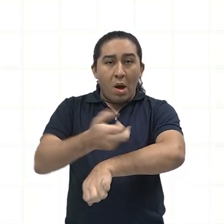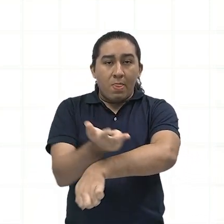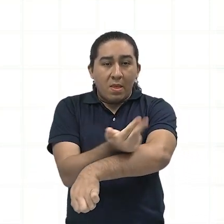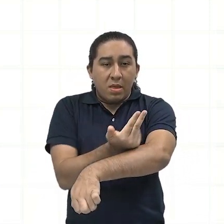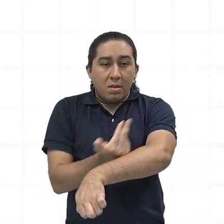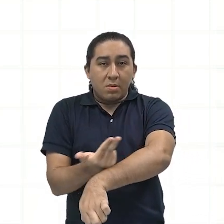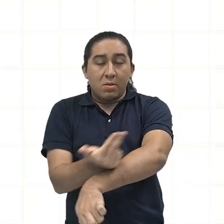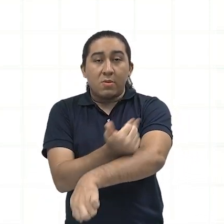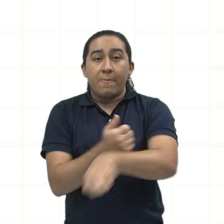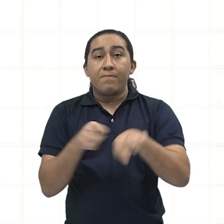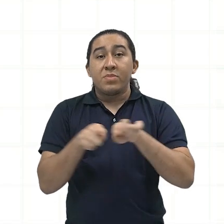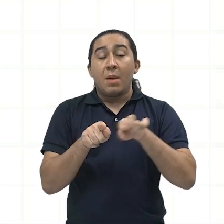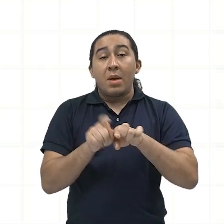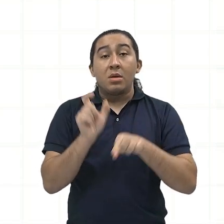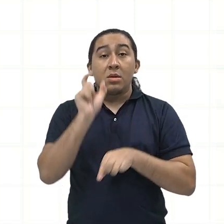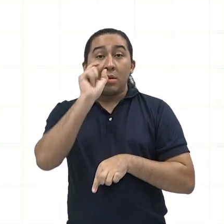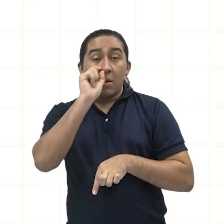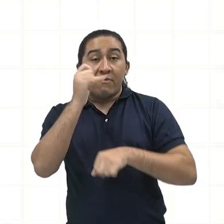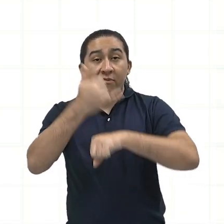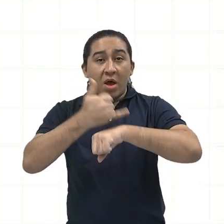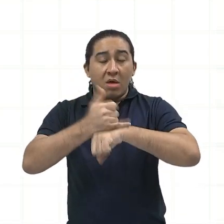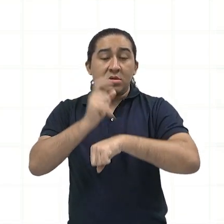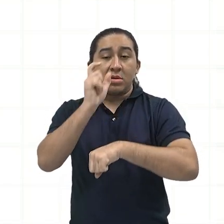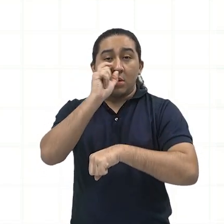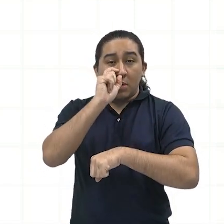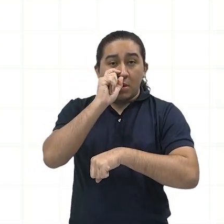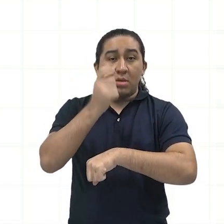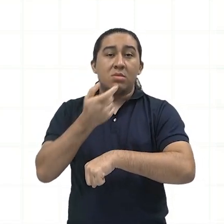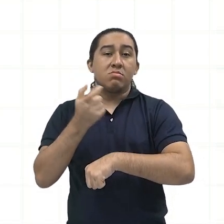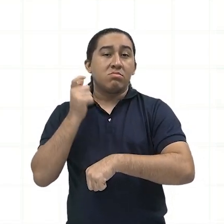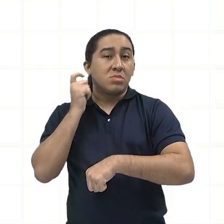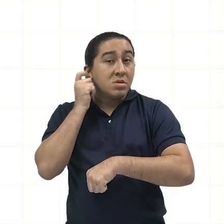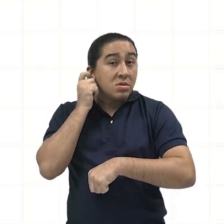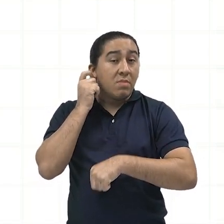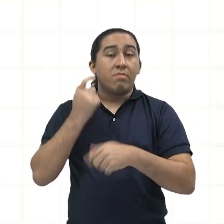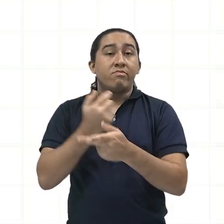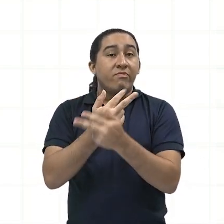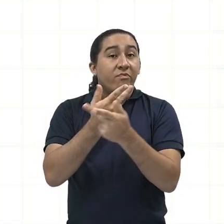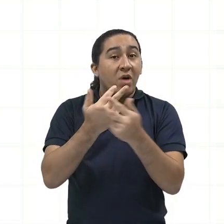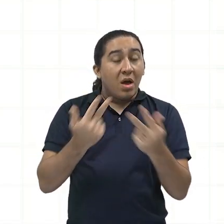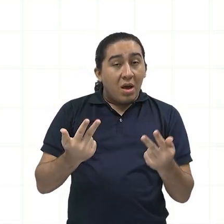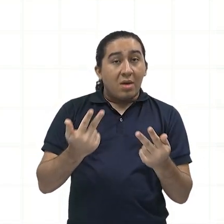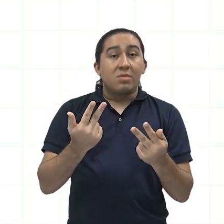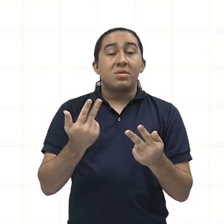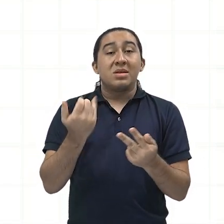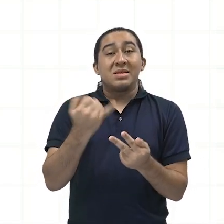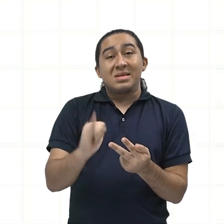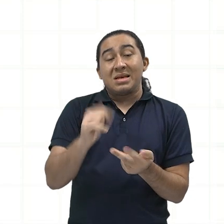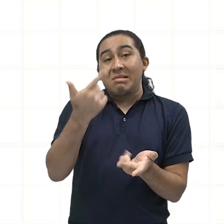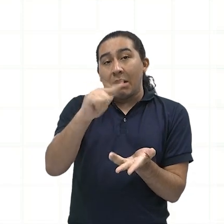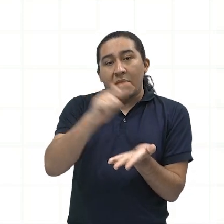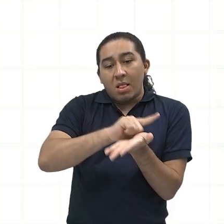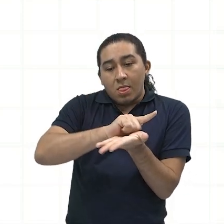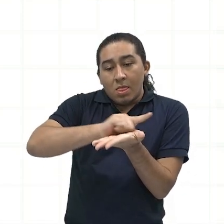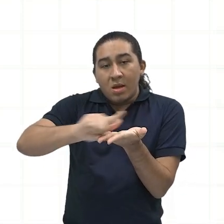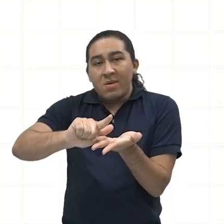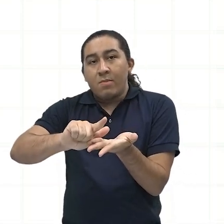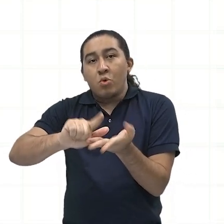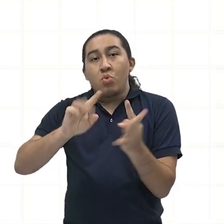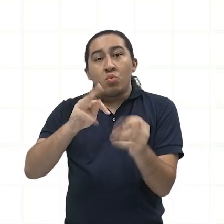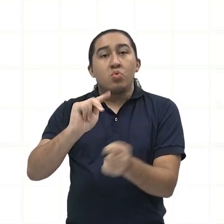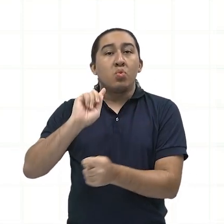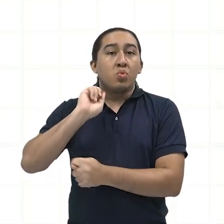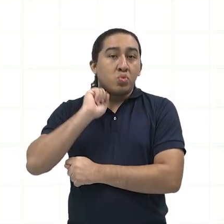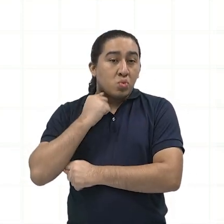com profissionais que não levam a sério o seu trabalho, não fazem um trabalho direitinho de descontaminação de instrumentos, eles podem